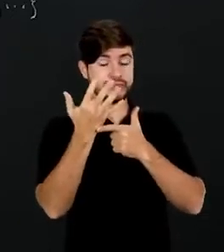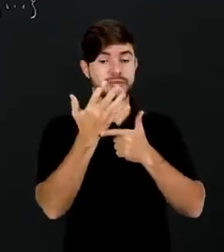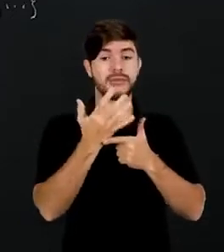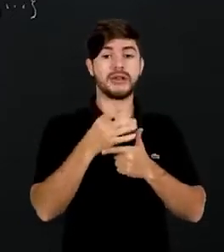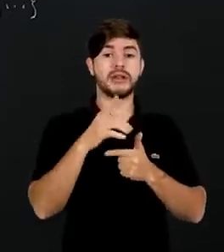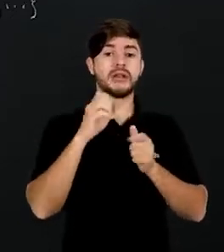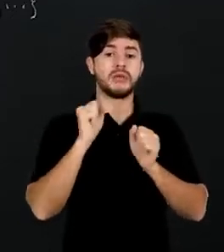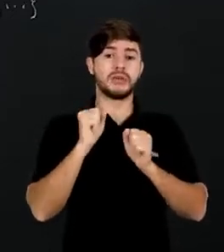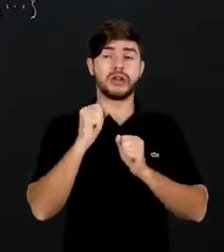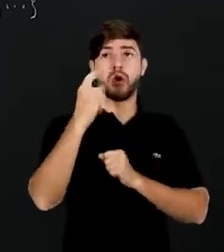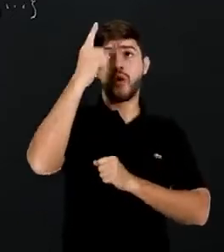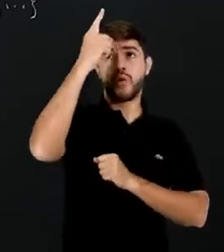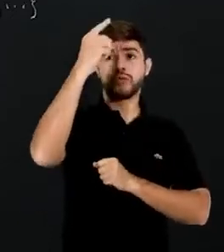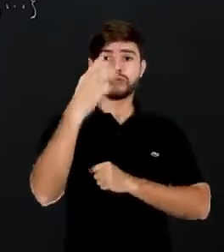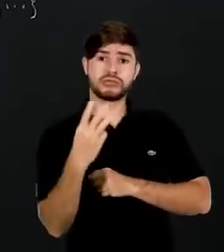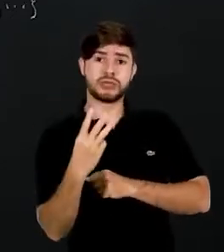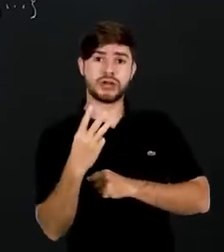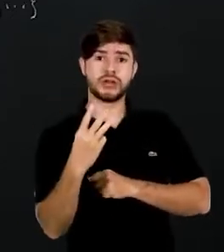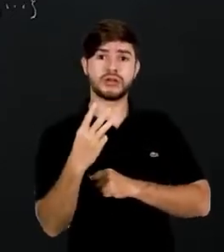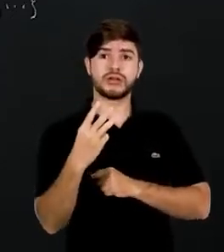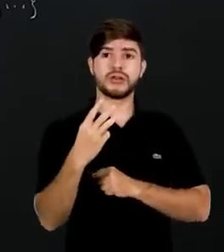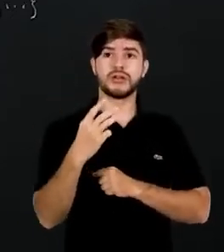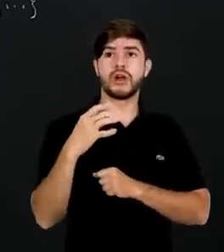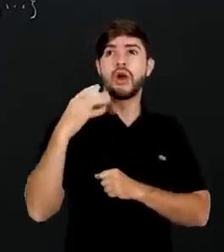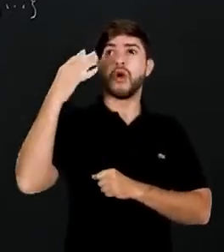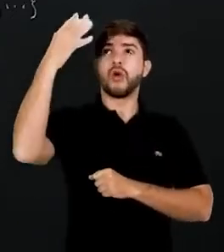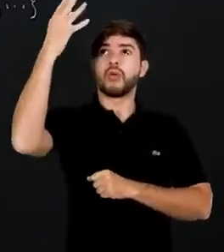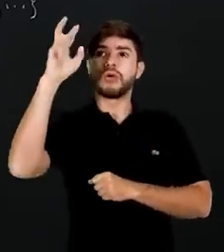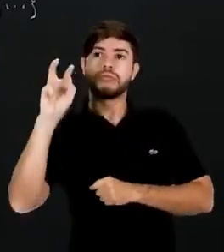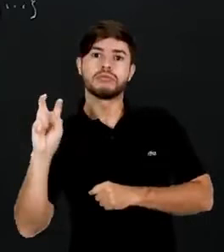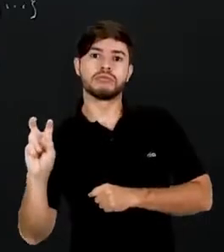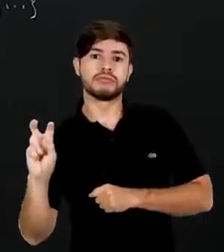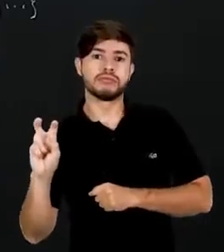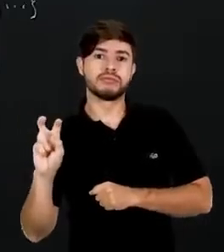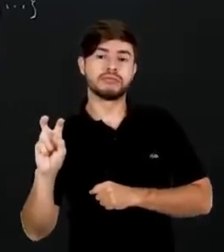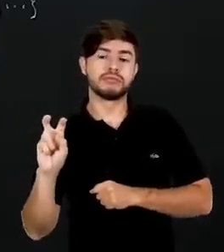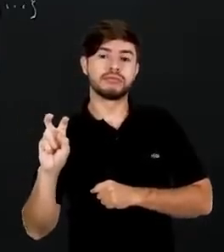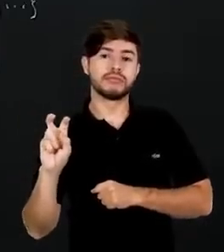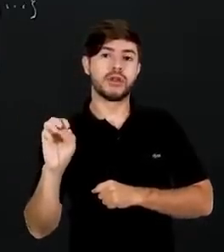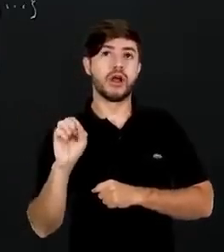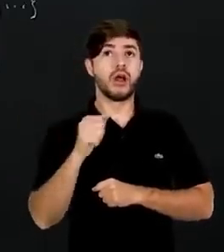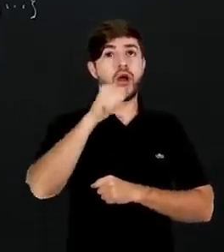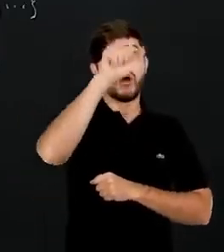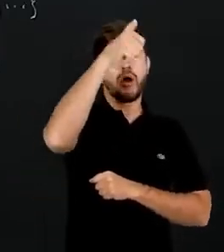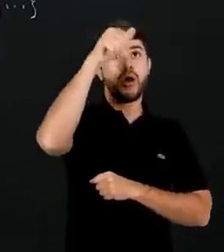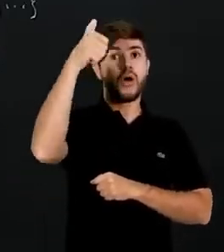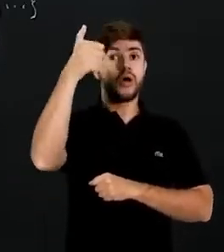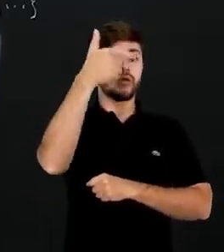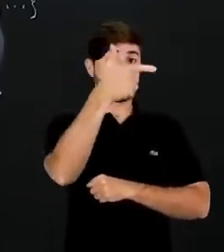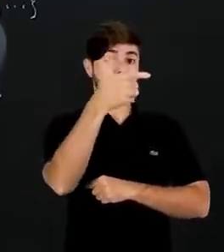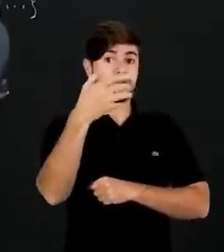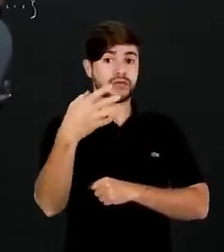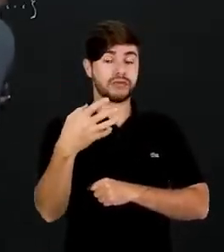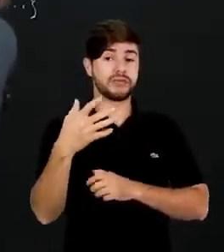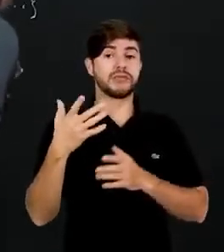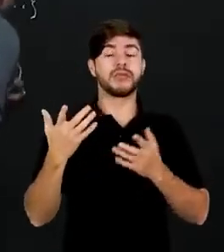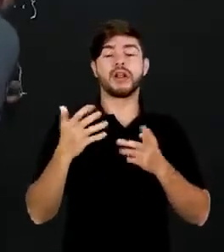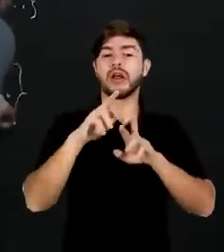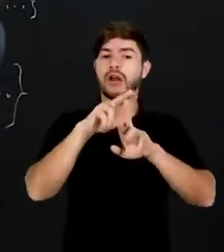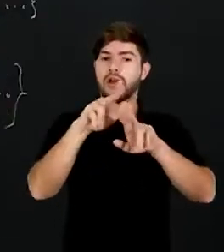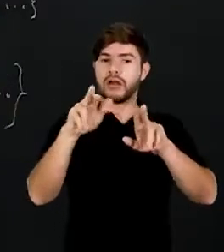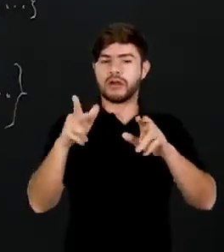ter 1 sobre 3, posso ter 4 quintos, 11 vinteavos, e